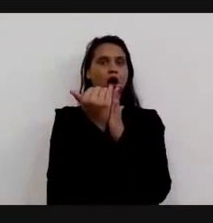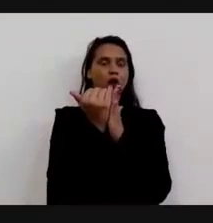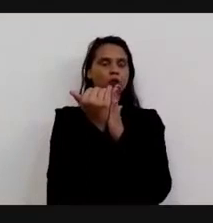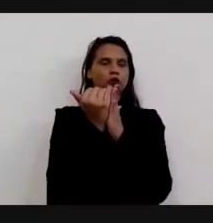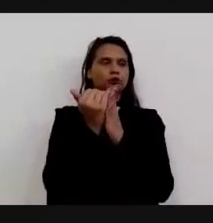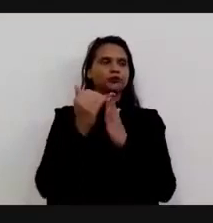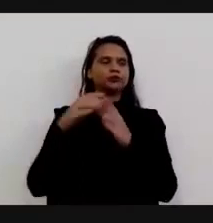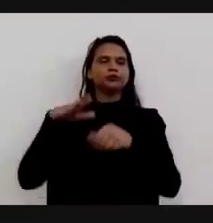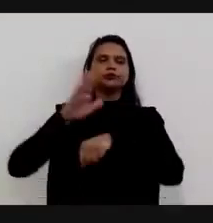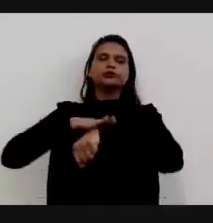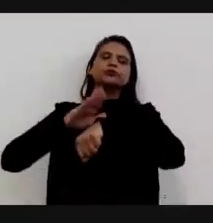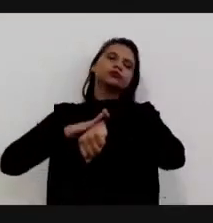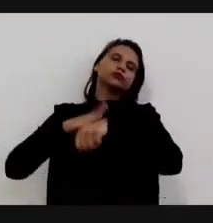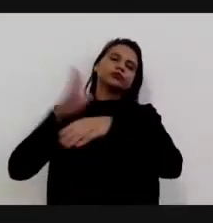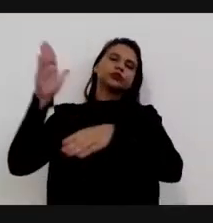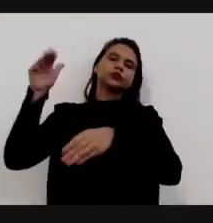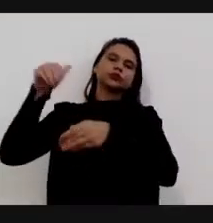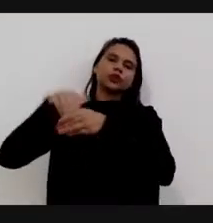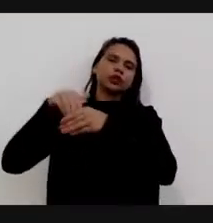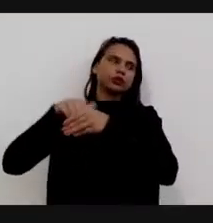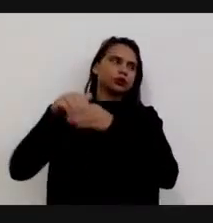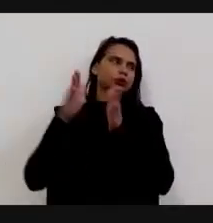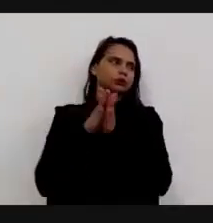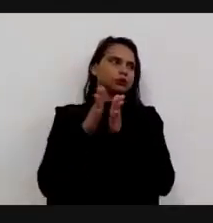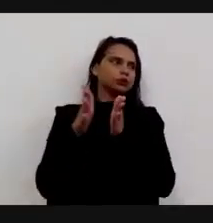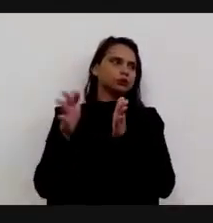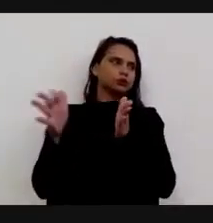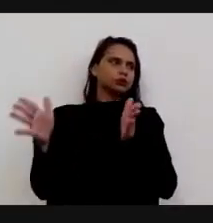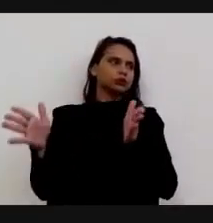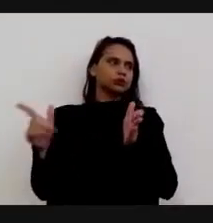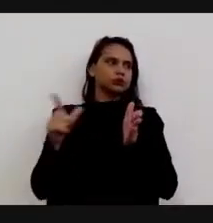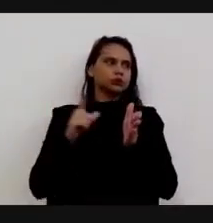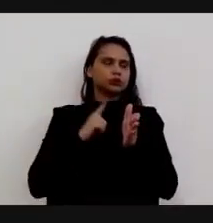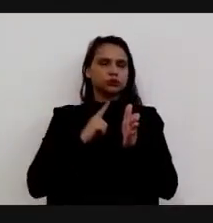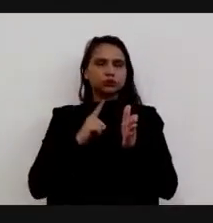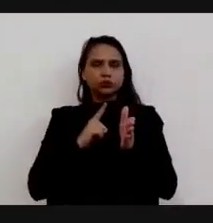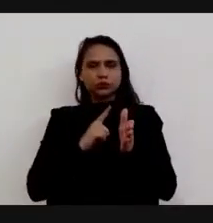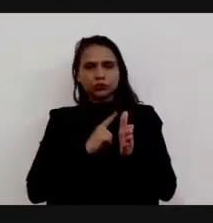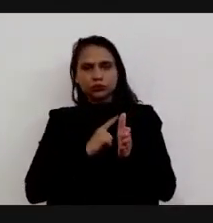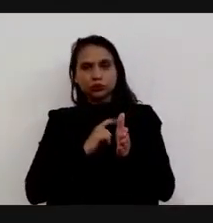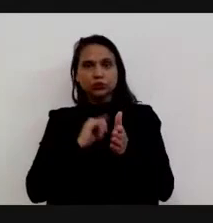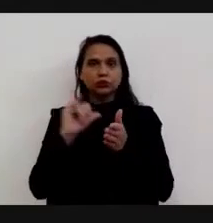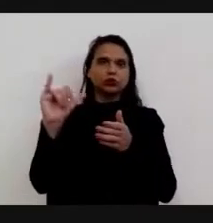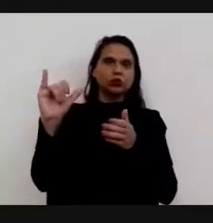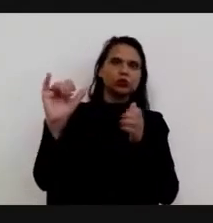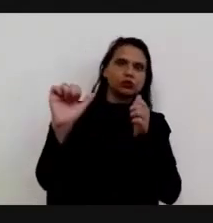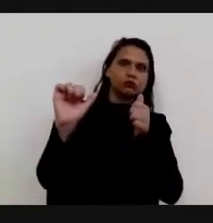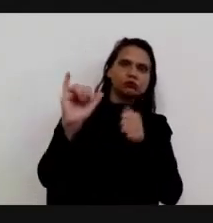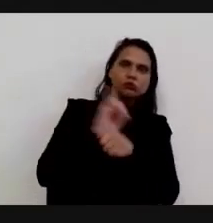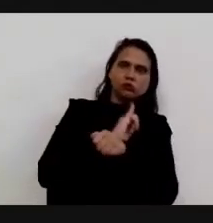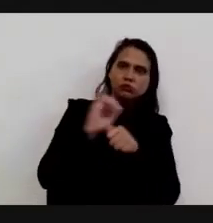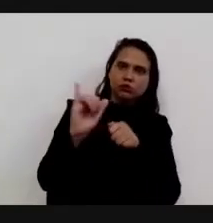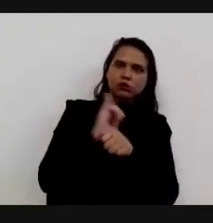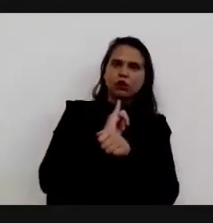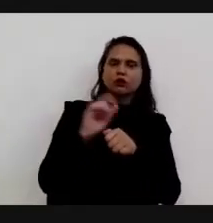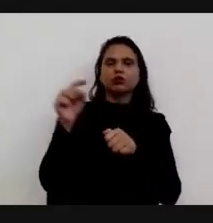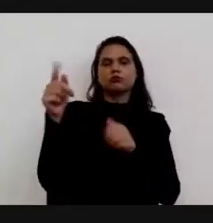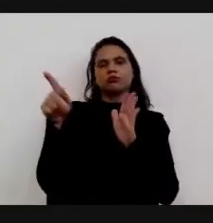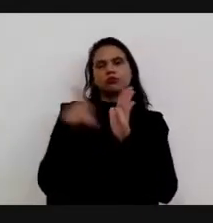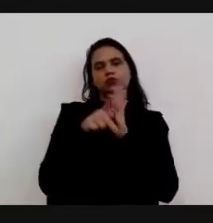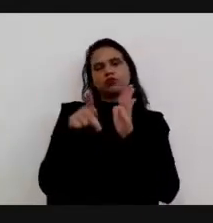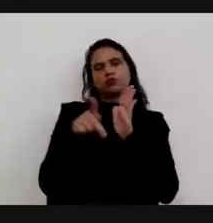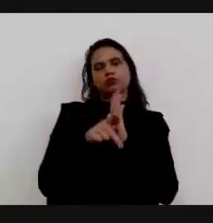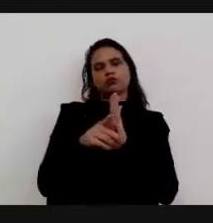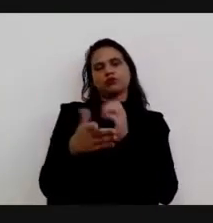correlação aumentou. E no processo eleitoral, nós vivemos, houve aí uma aceleração, uma alocação estratégica dos